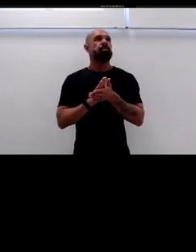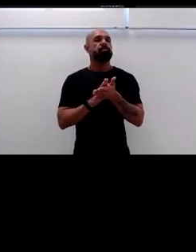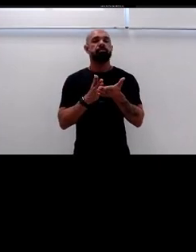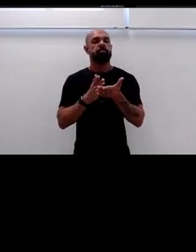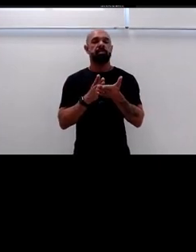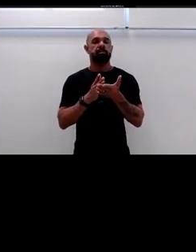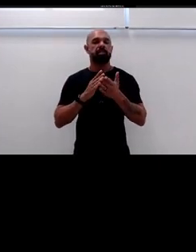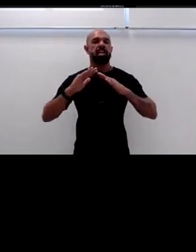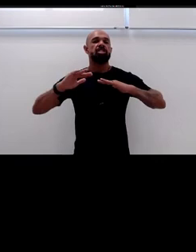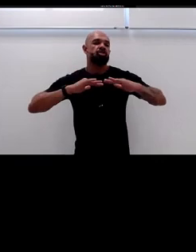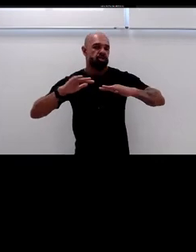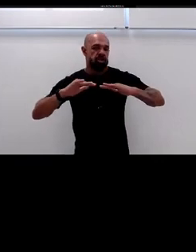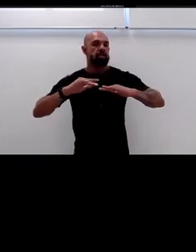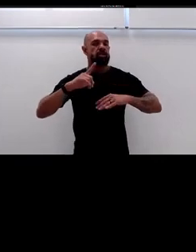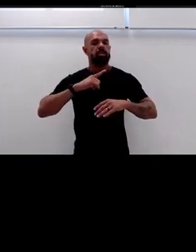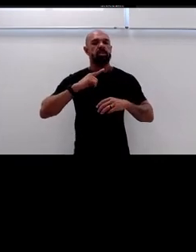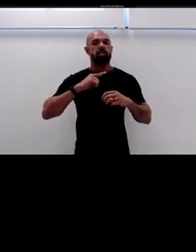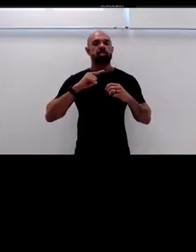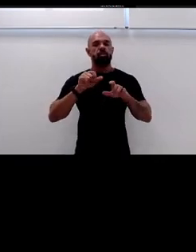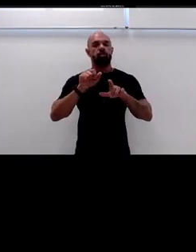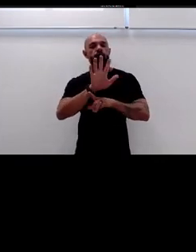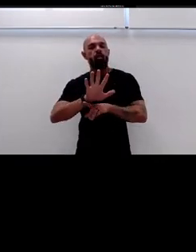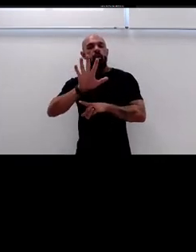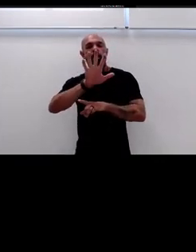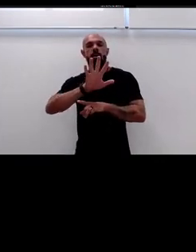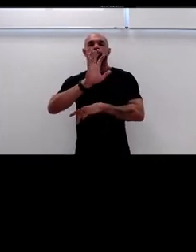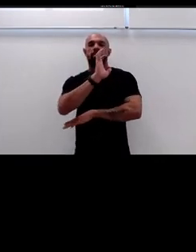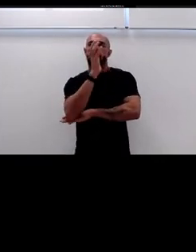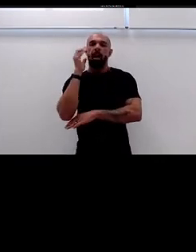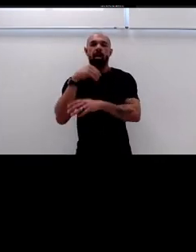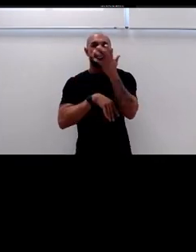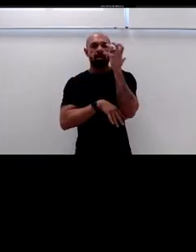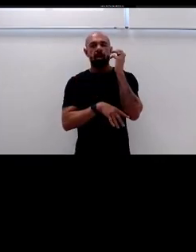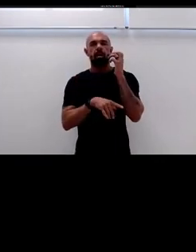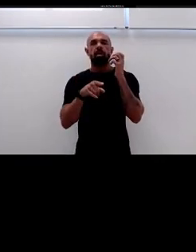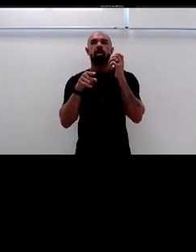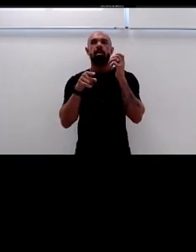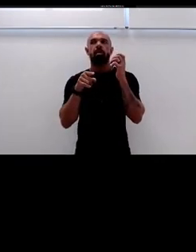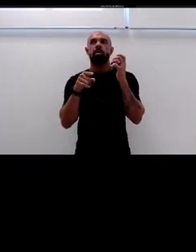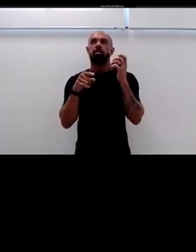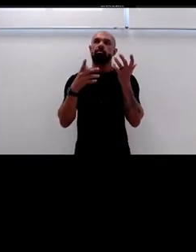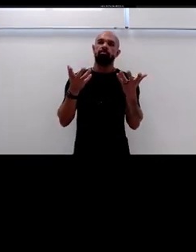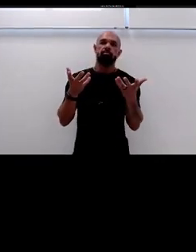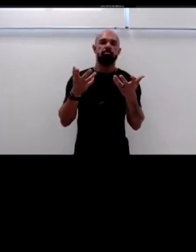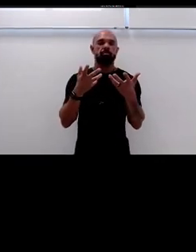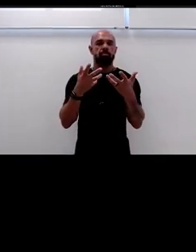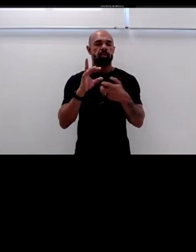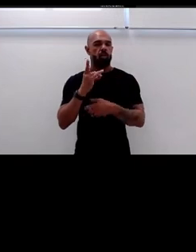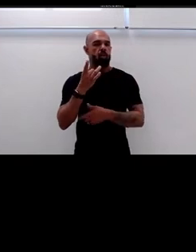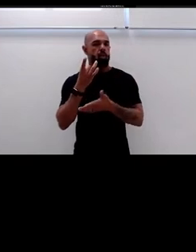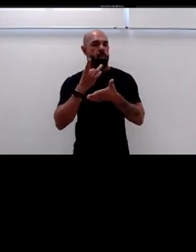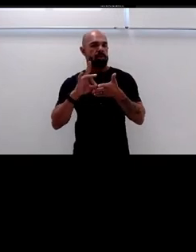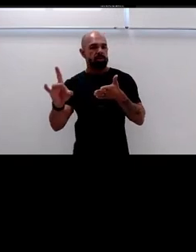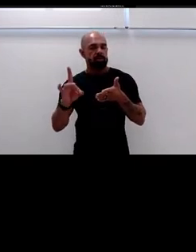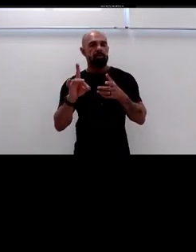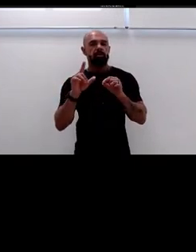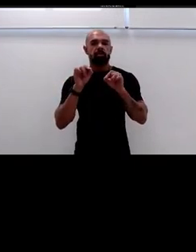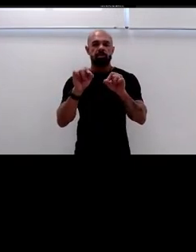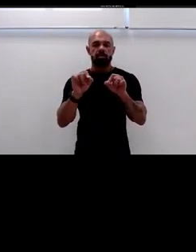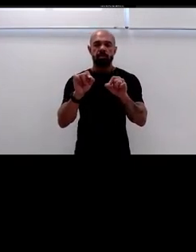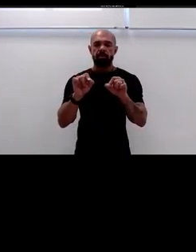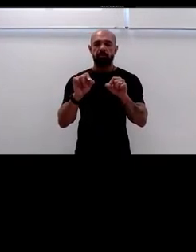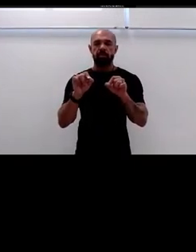agitação. Essas formas na paisagem meio hostis, a presença de muitas